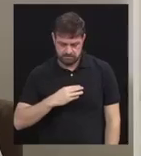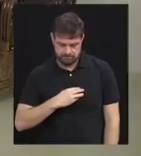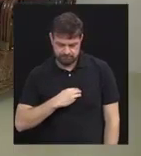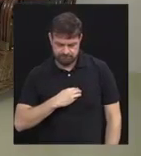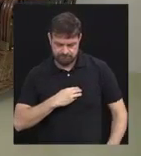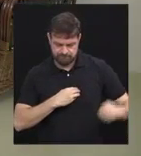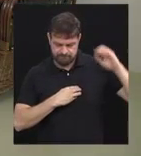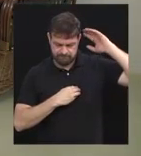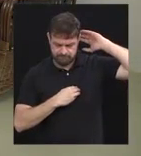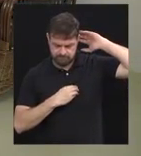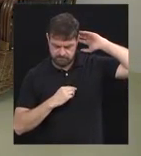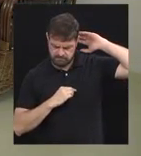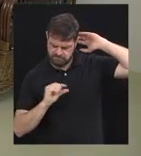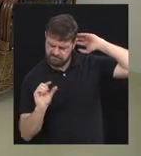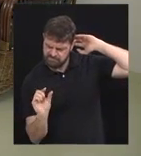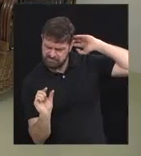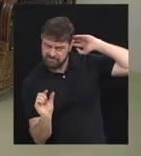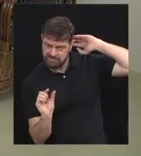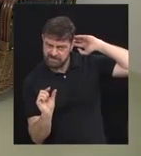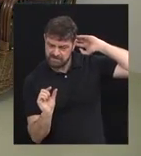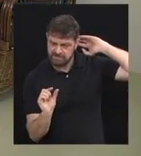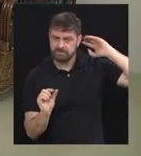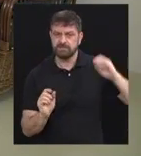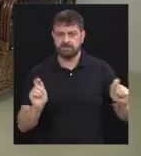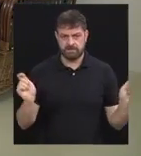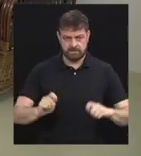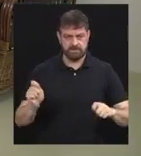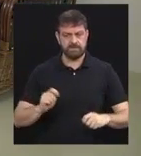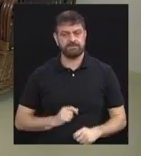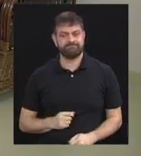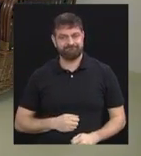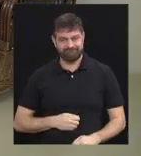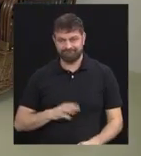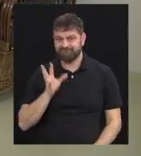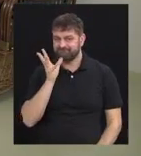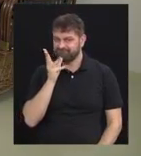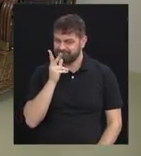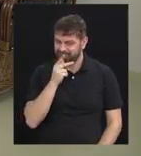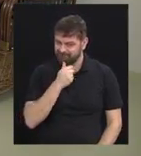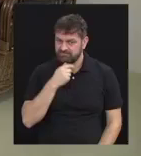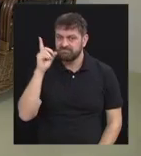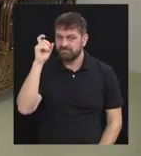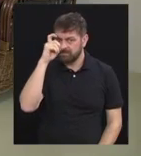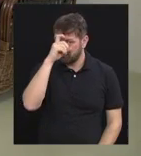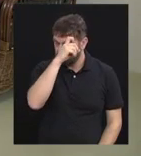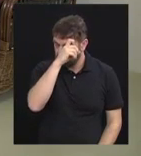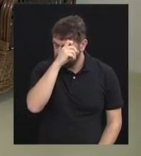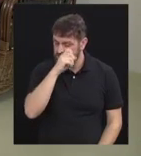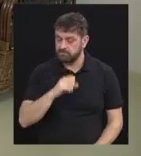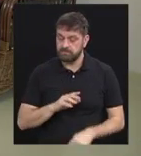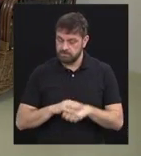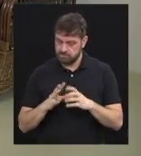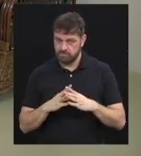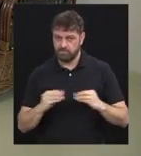palpar, principalmente no autoexame, a chance já diminui bastante a cura. Então,